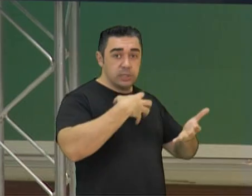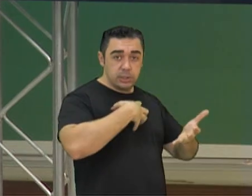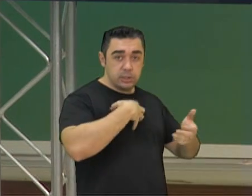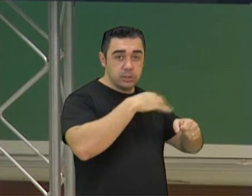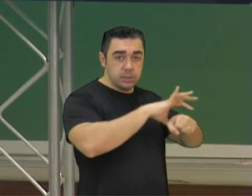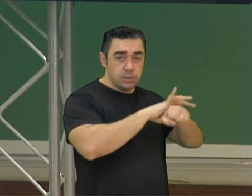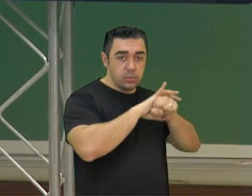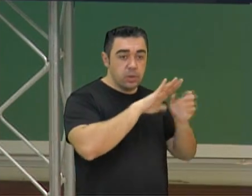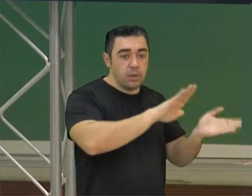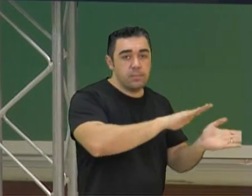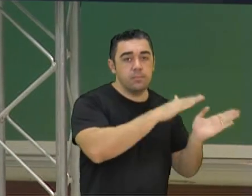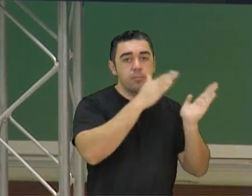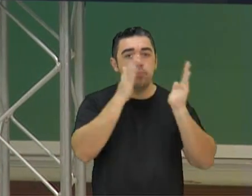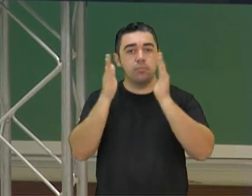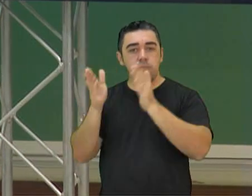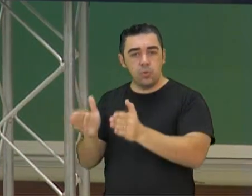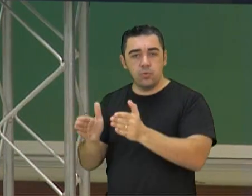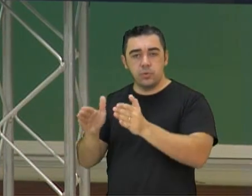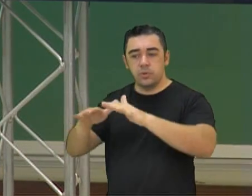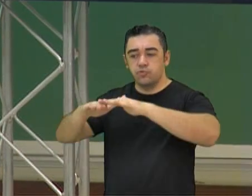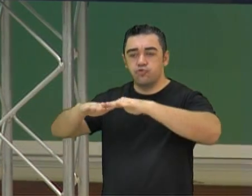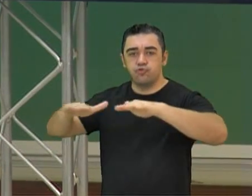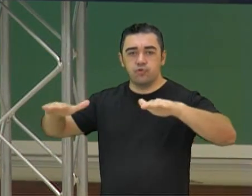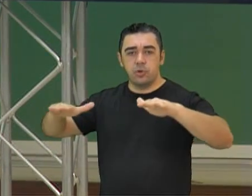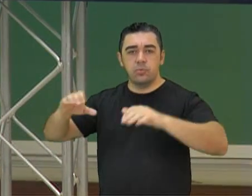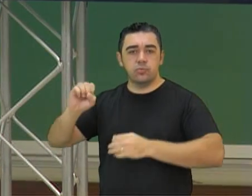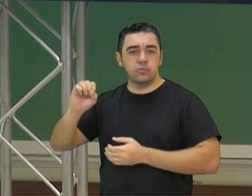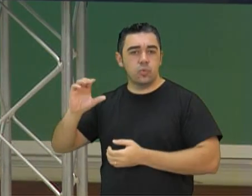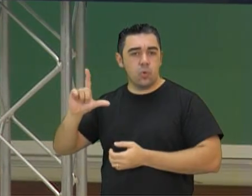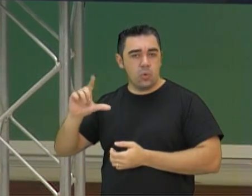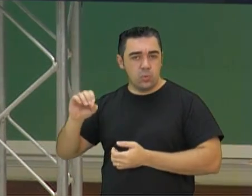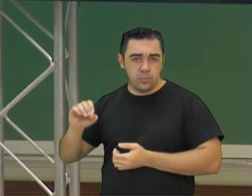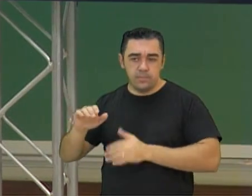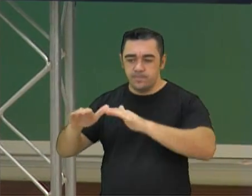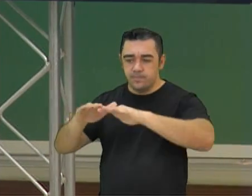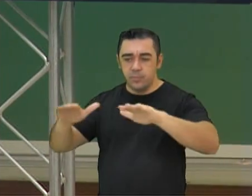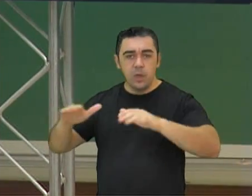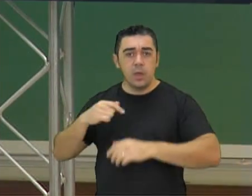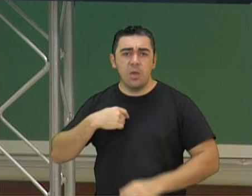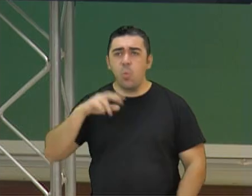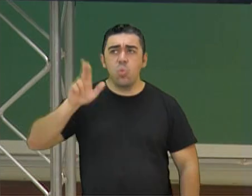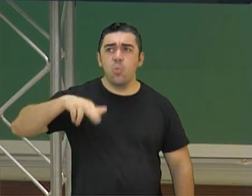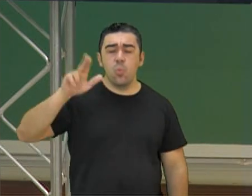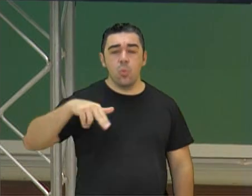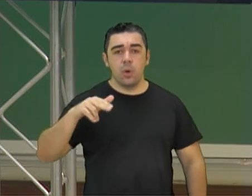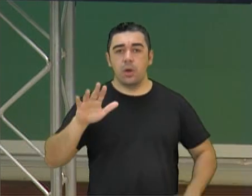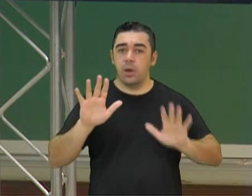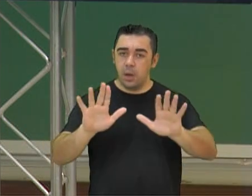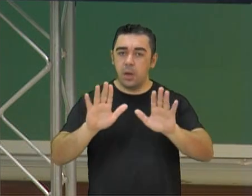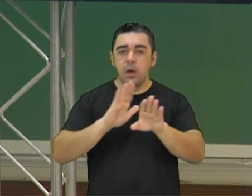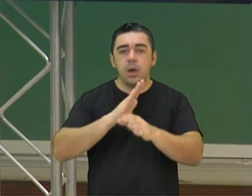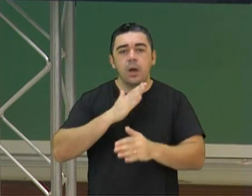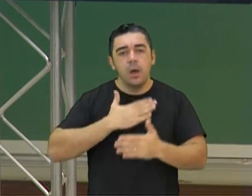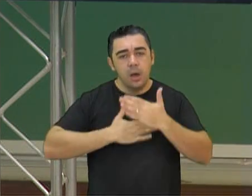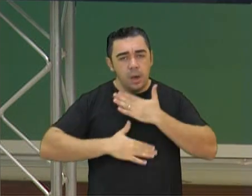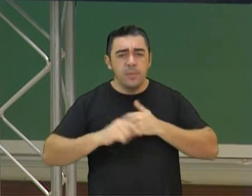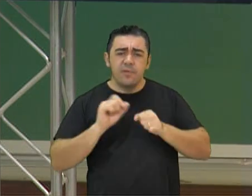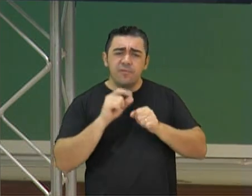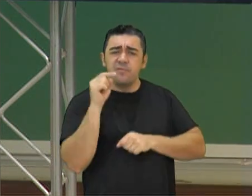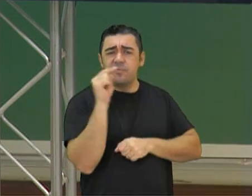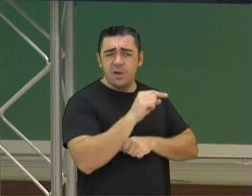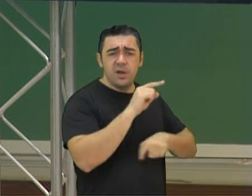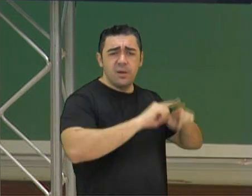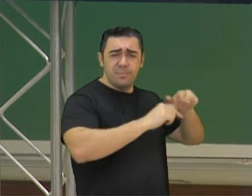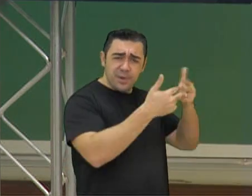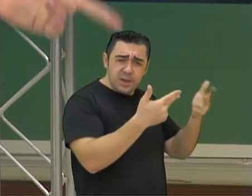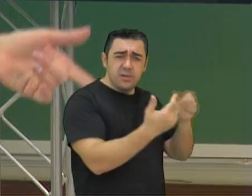seguro, você passa para o solo, tá? É uma dica. Então, eu nunca fiz atividade nenhuma, consigo fazer no aparelho, tenho